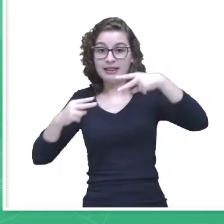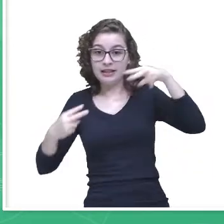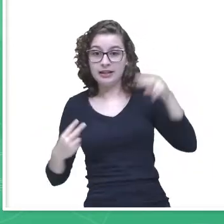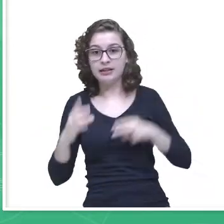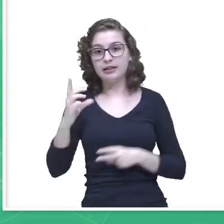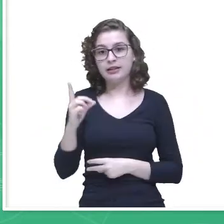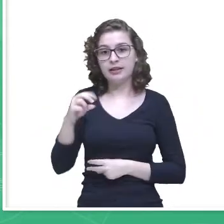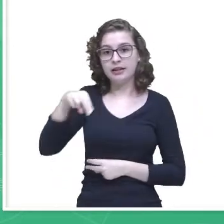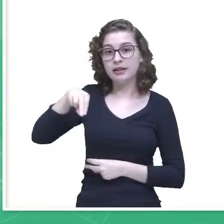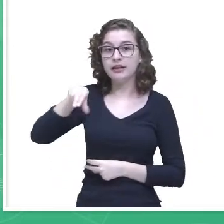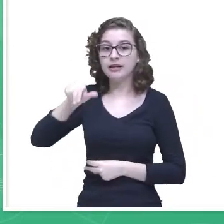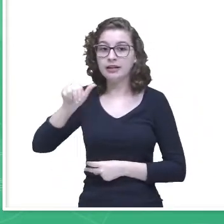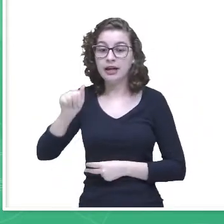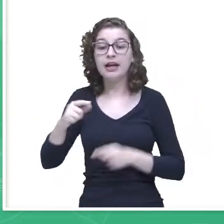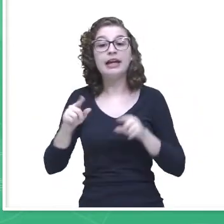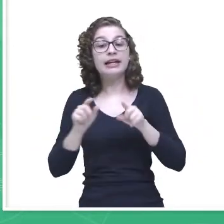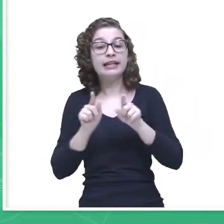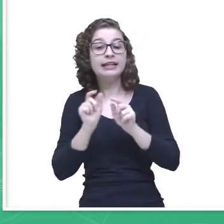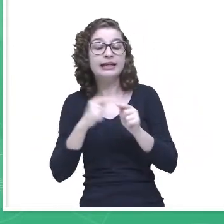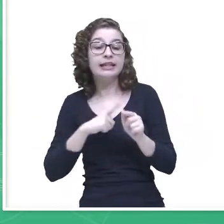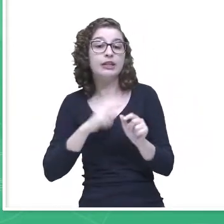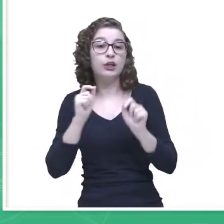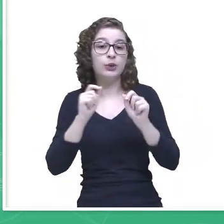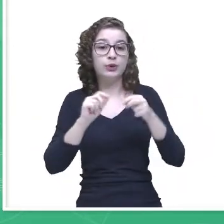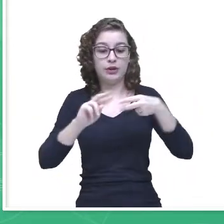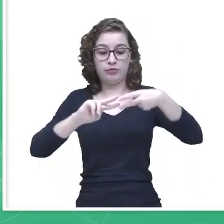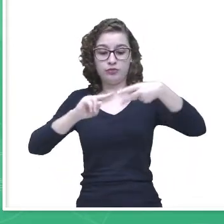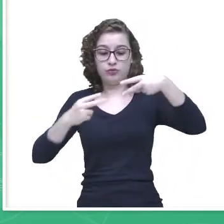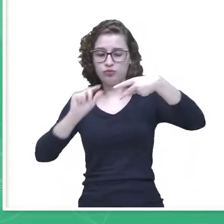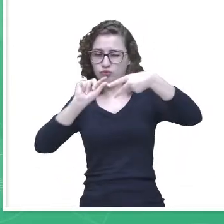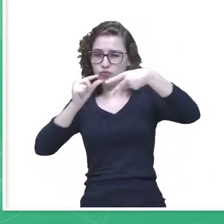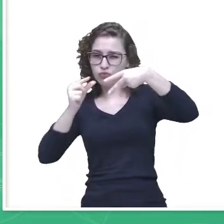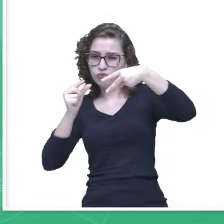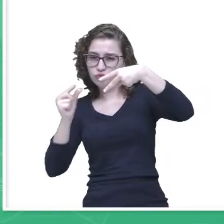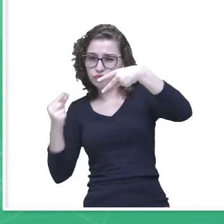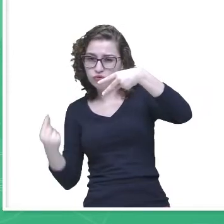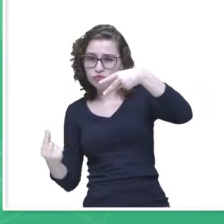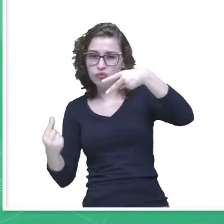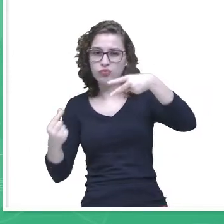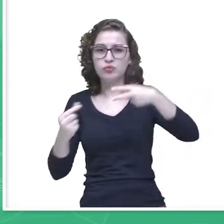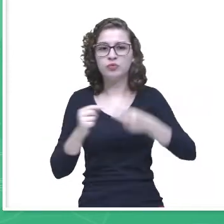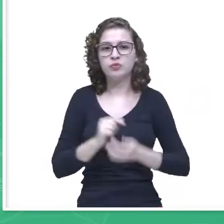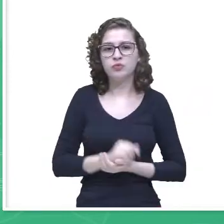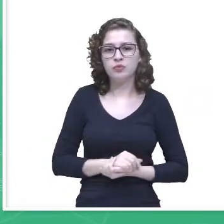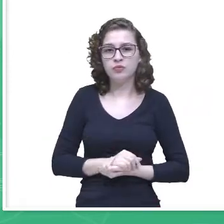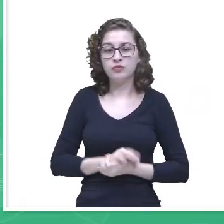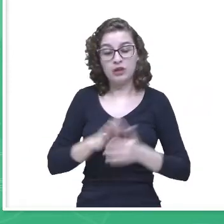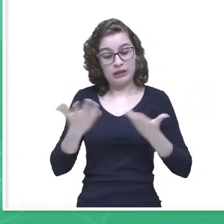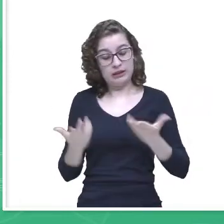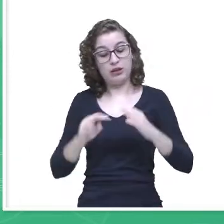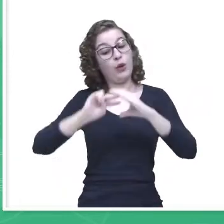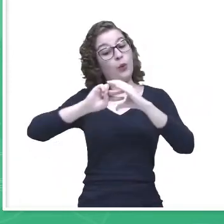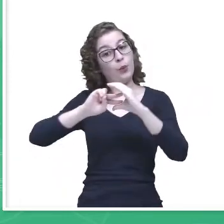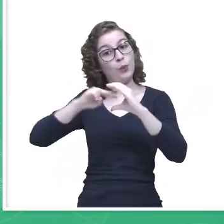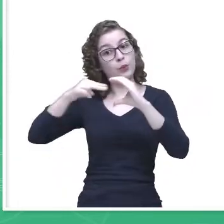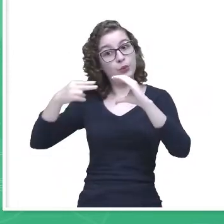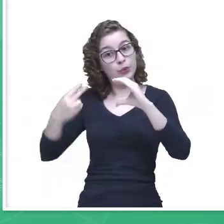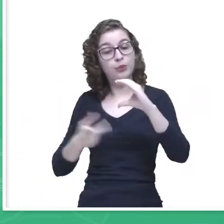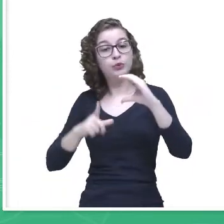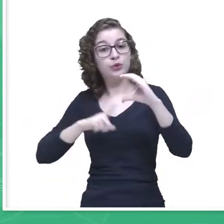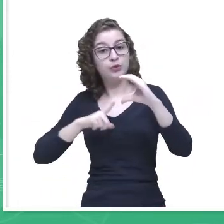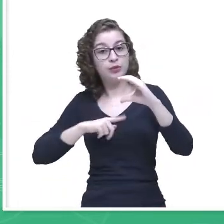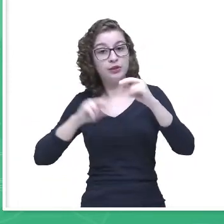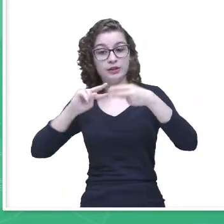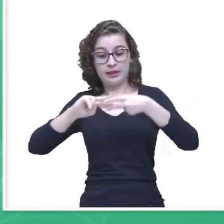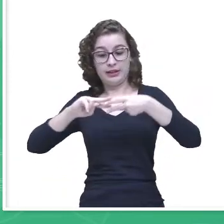que carregam genes. Quem carrega os genes? O DNA, tá, gente? Consequentemente, se o cromossomo é composto de DNA, ele